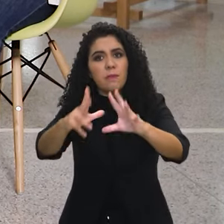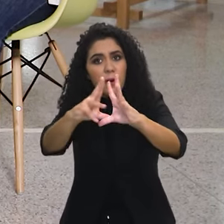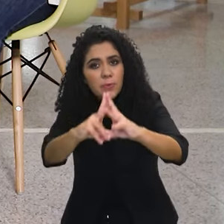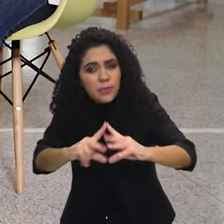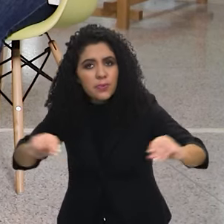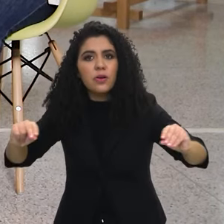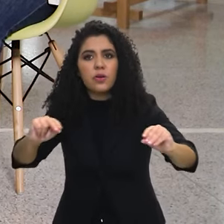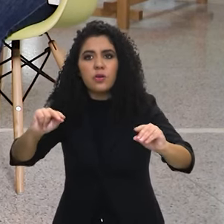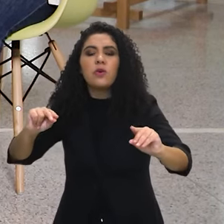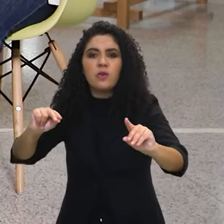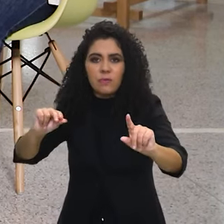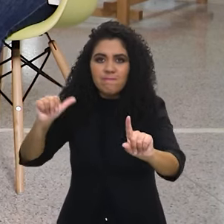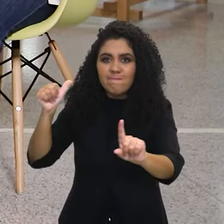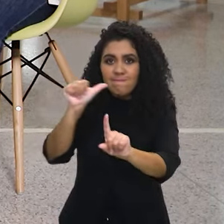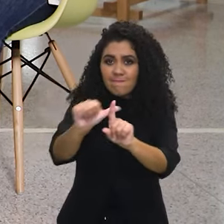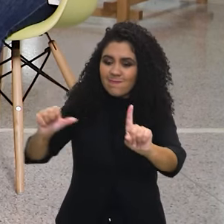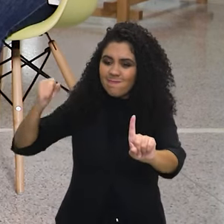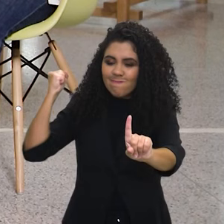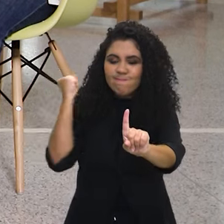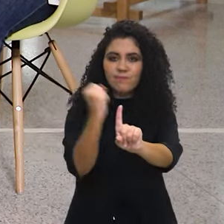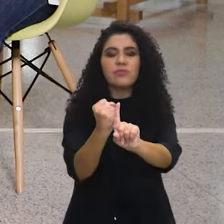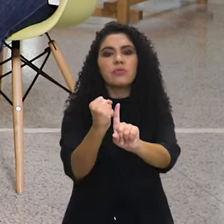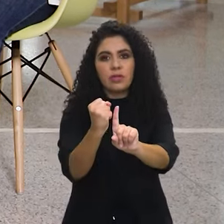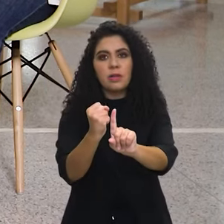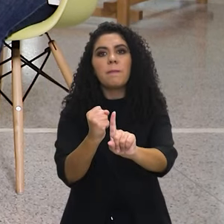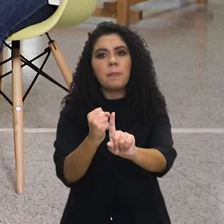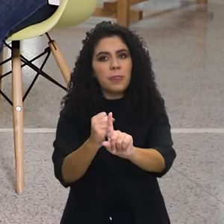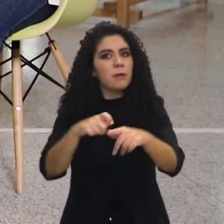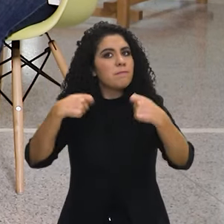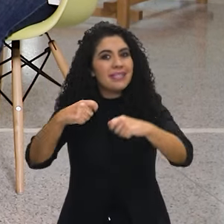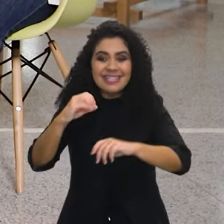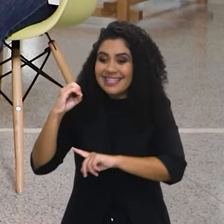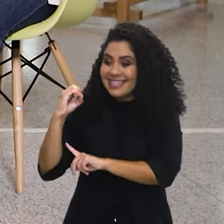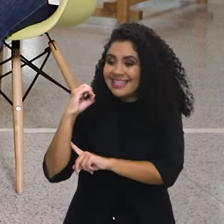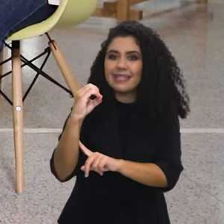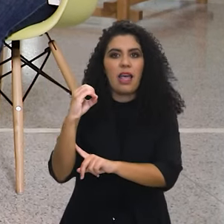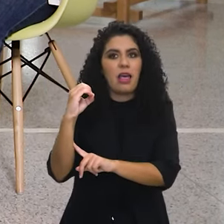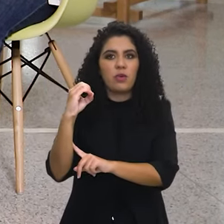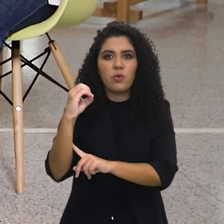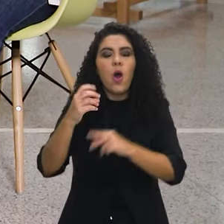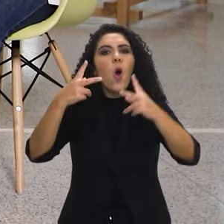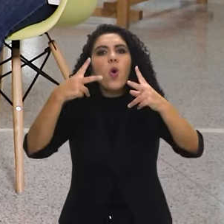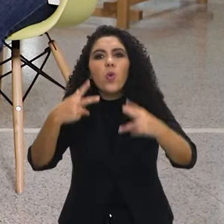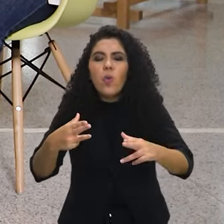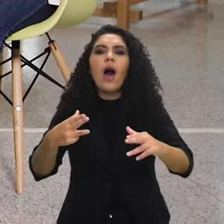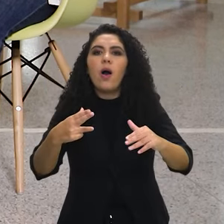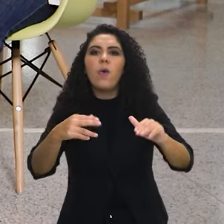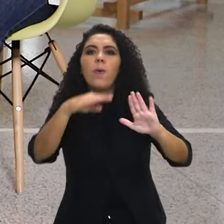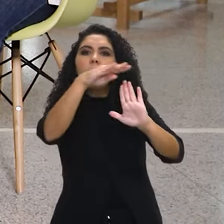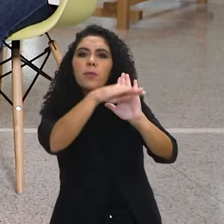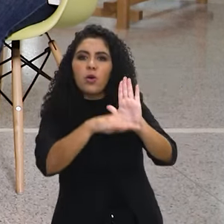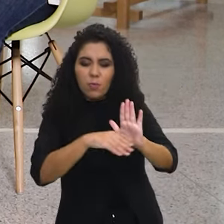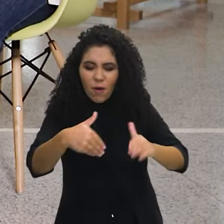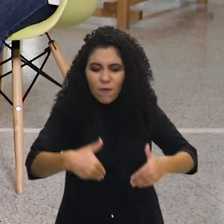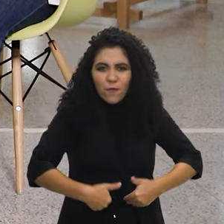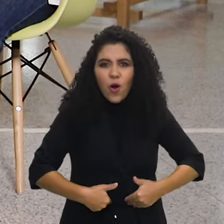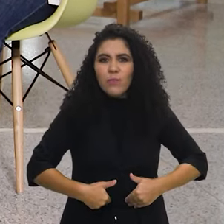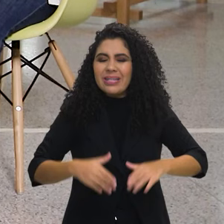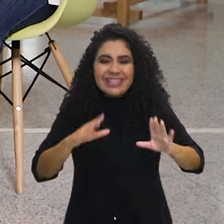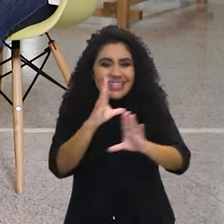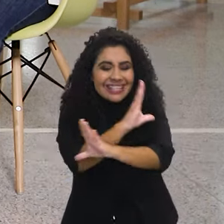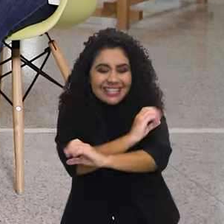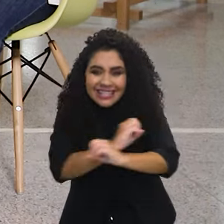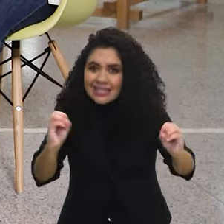contra as mulheres ele diz que o feminicídio a meta tem que ser zero né Igual fome zero feminicídio